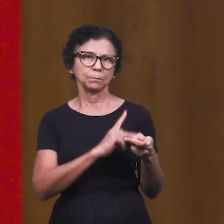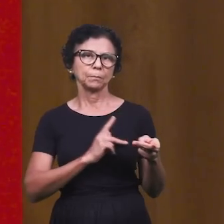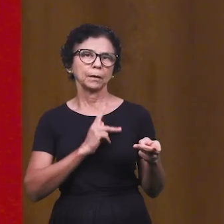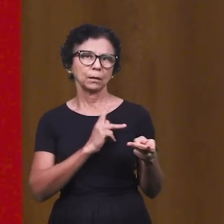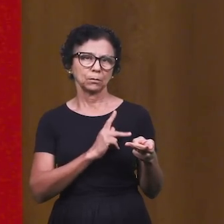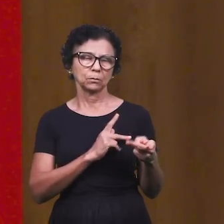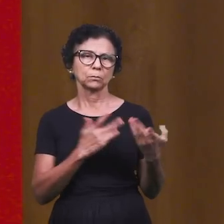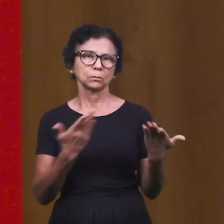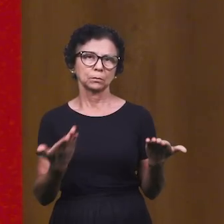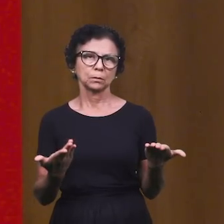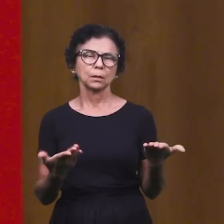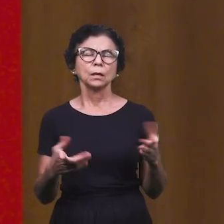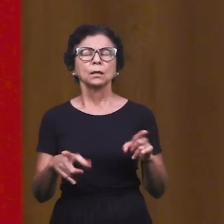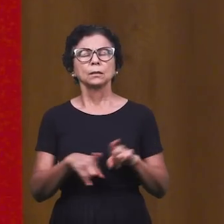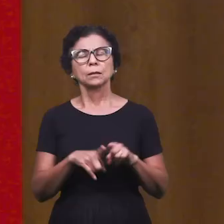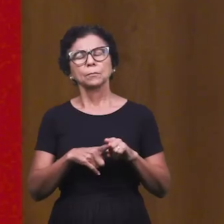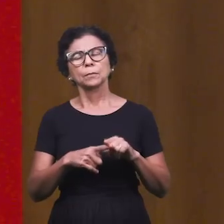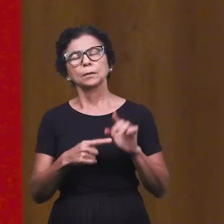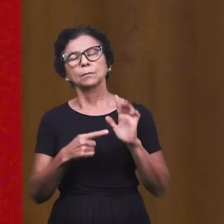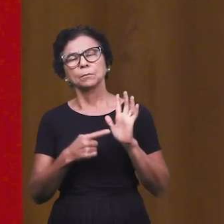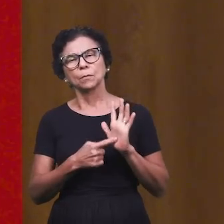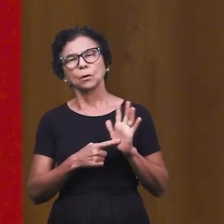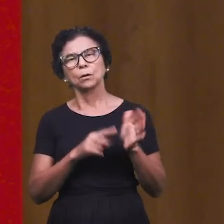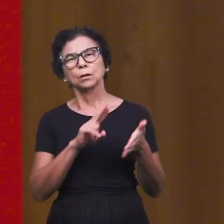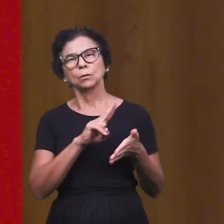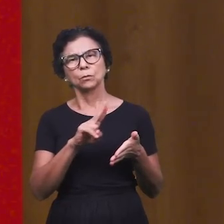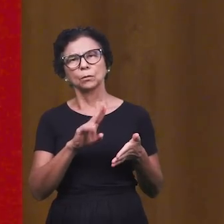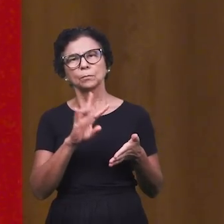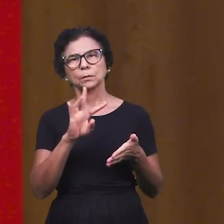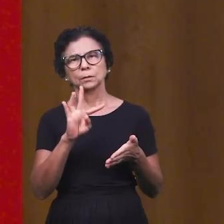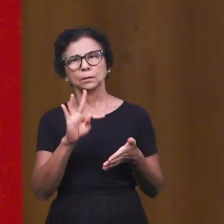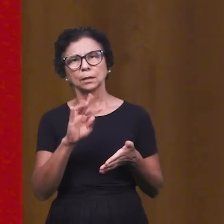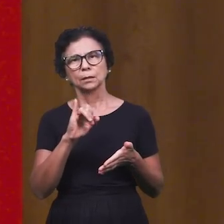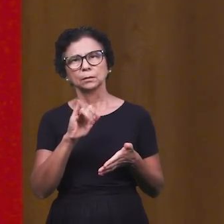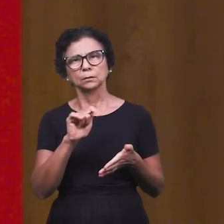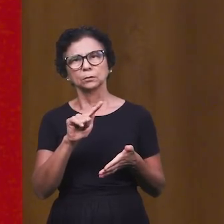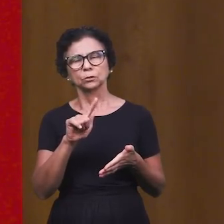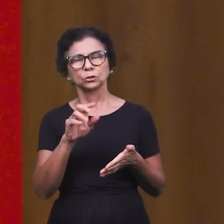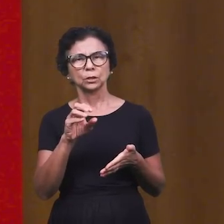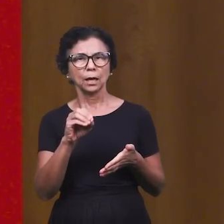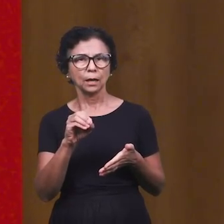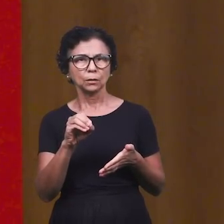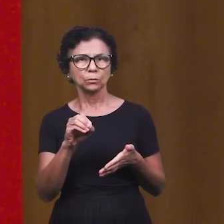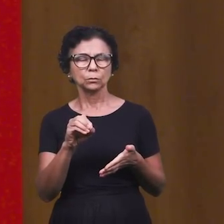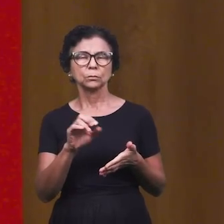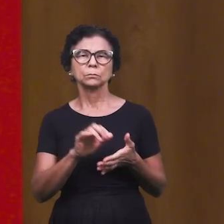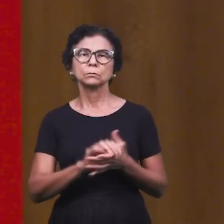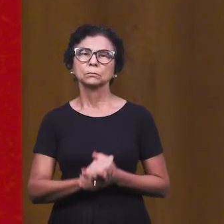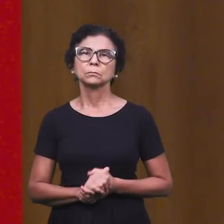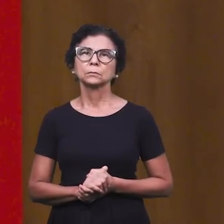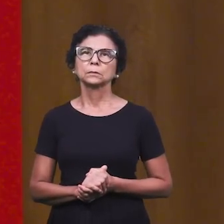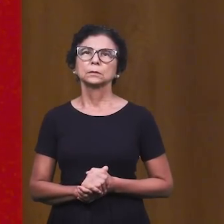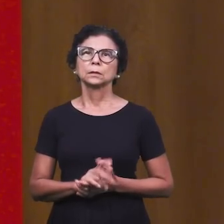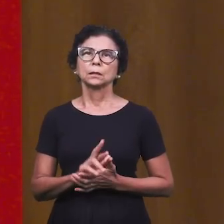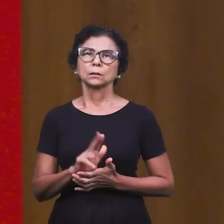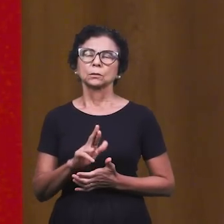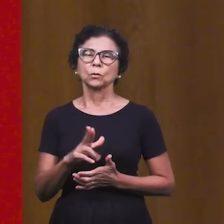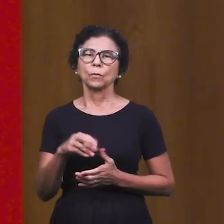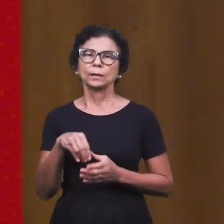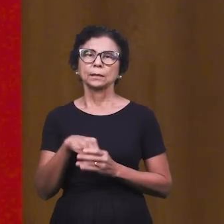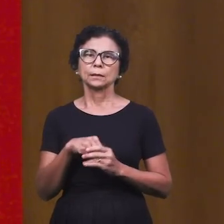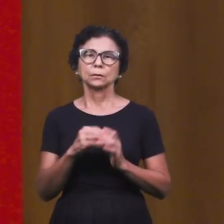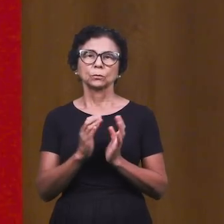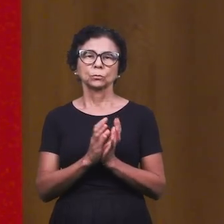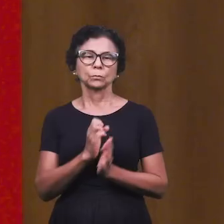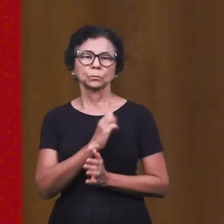menção até de Tiago, irmão do Senhor, que não era nem dos 12 apóstolos, mas que era o dirigente da igreja de